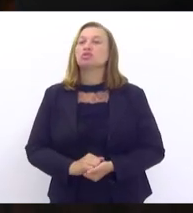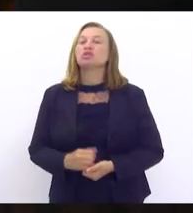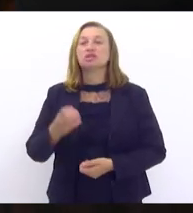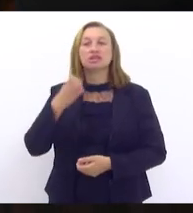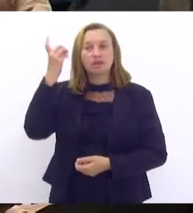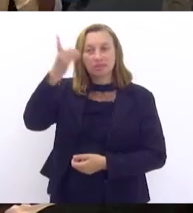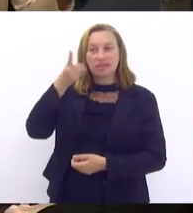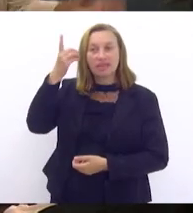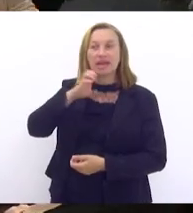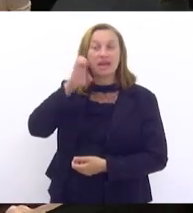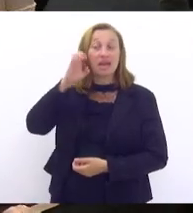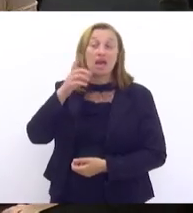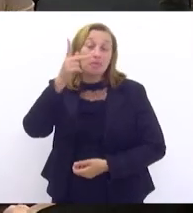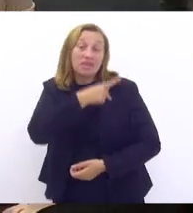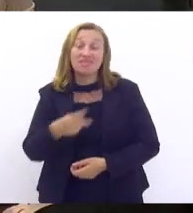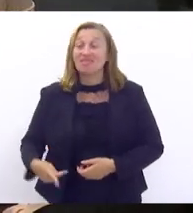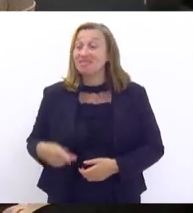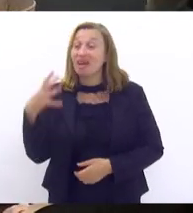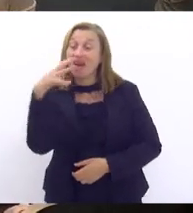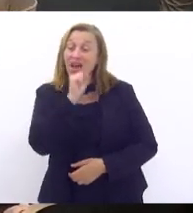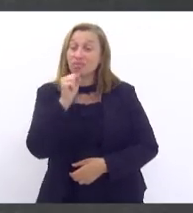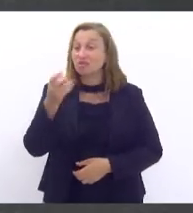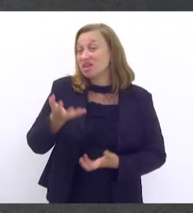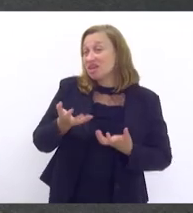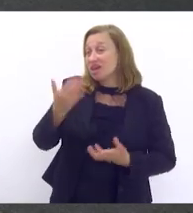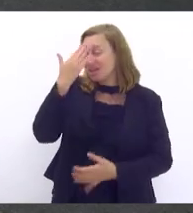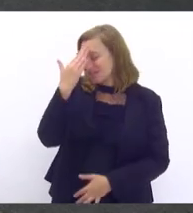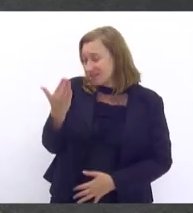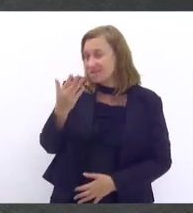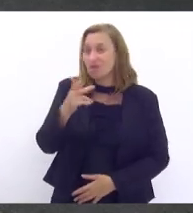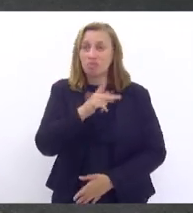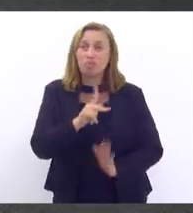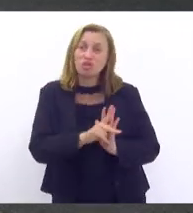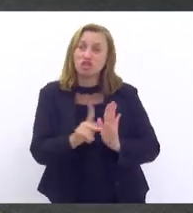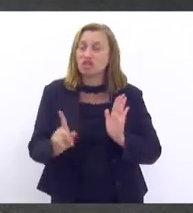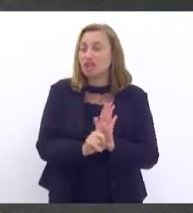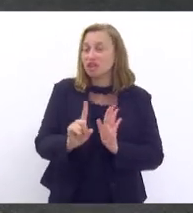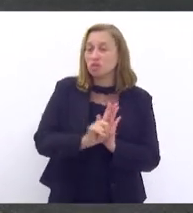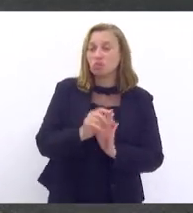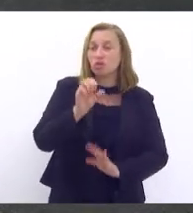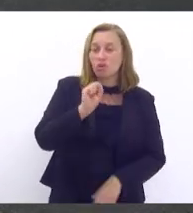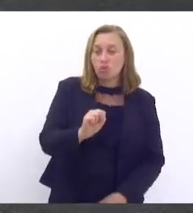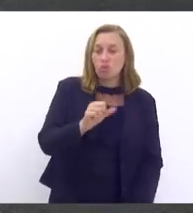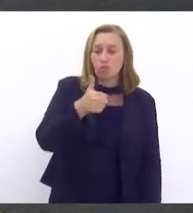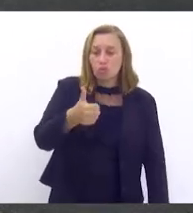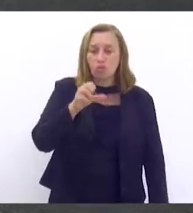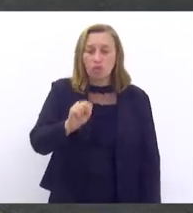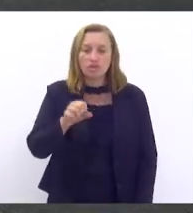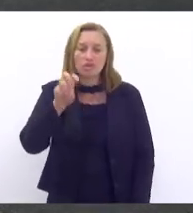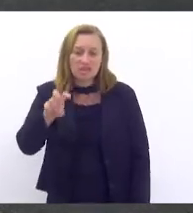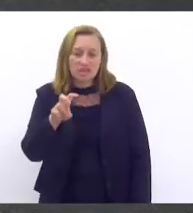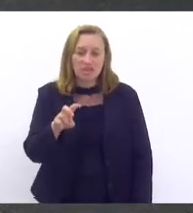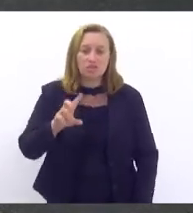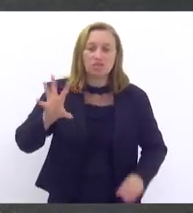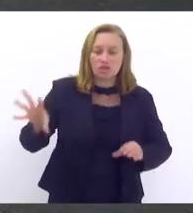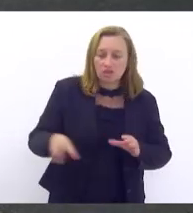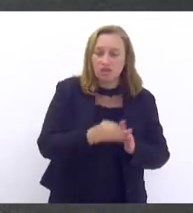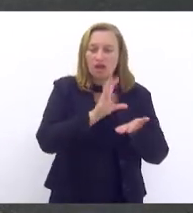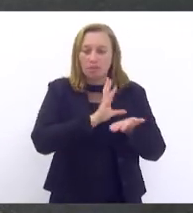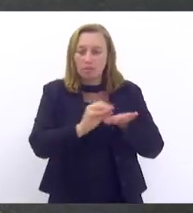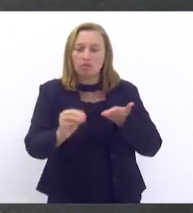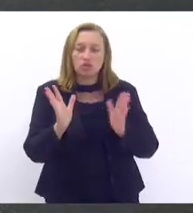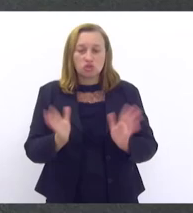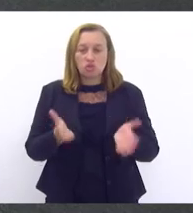Takimoto, por favor. Presidente, rapidamente, queria agradecer aí o projeto de lei número 185/2023, vira pauta hoje no